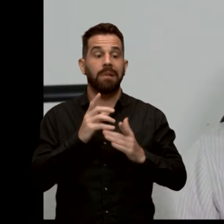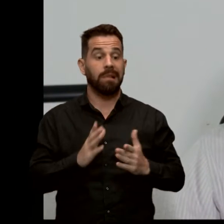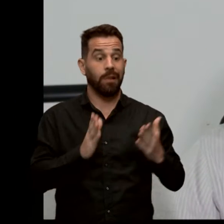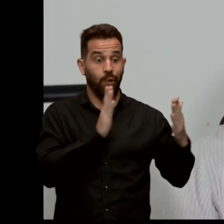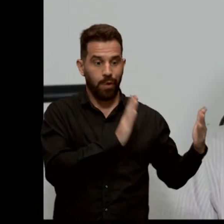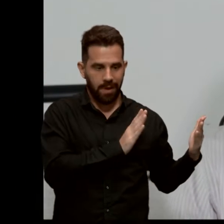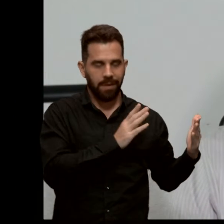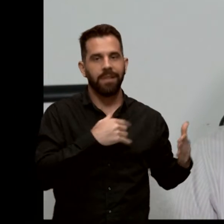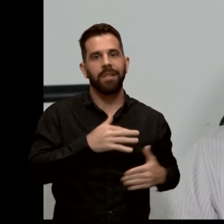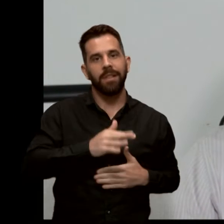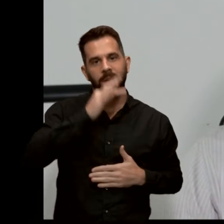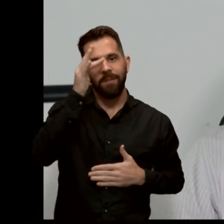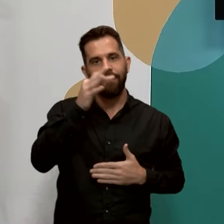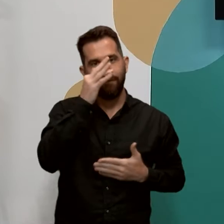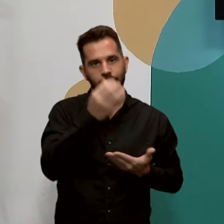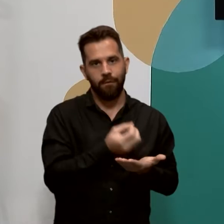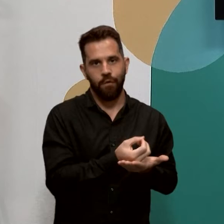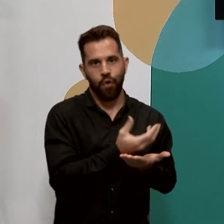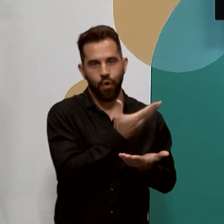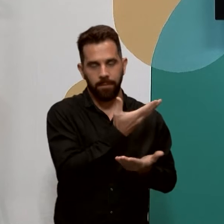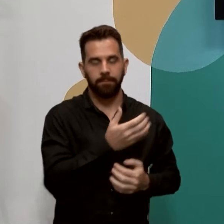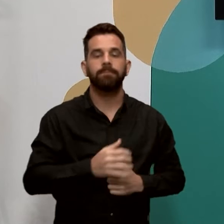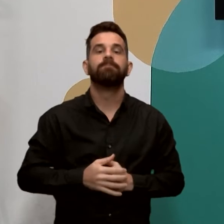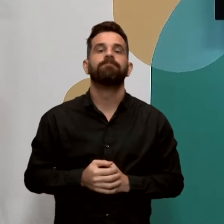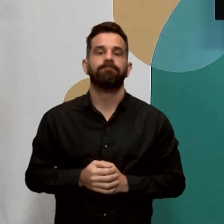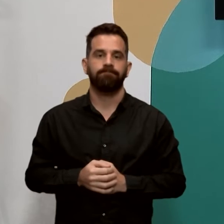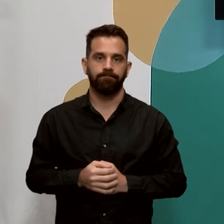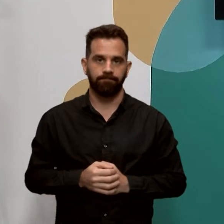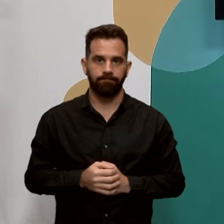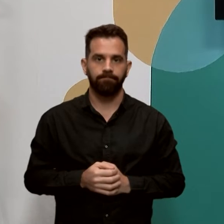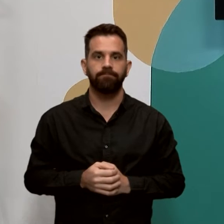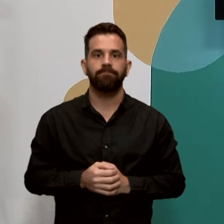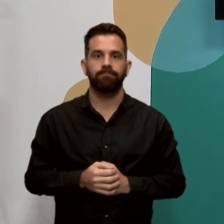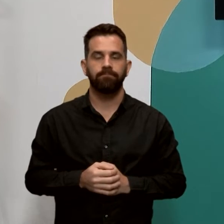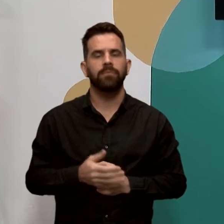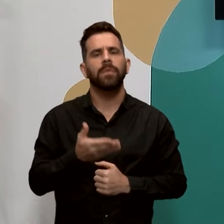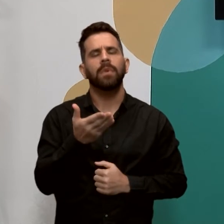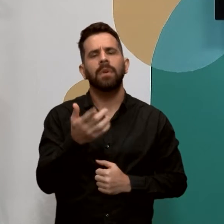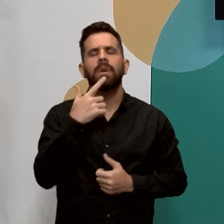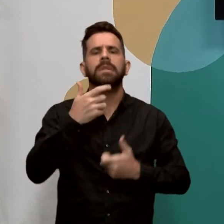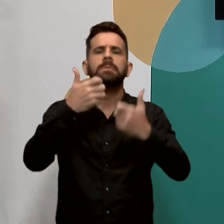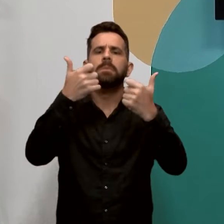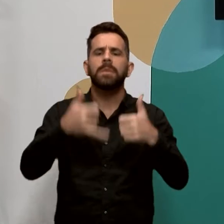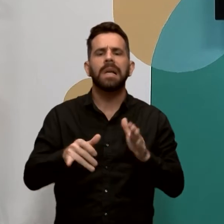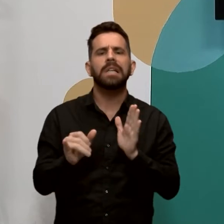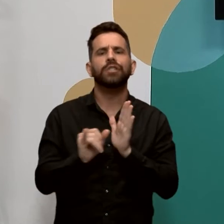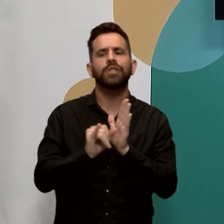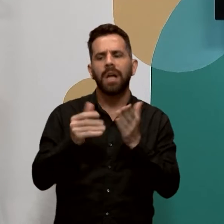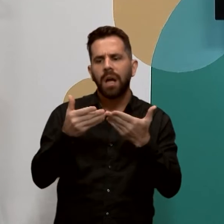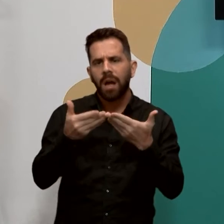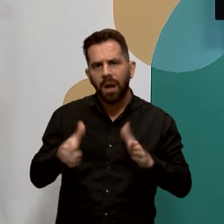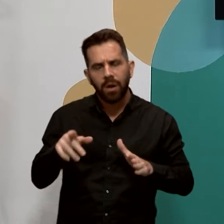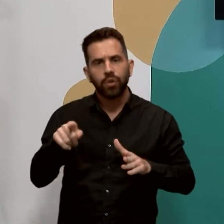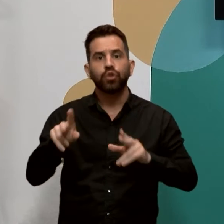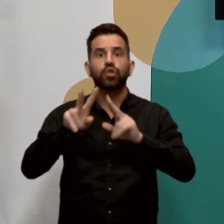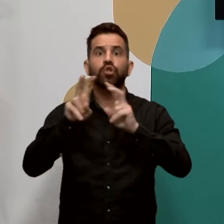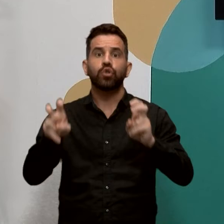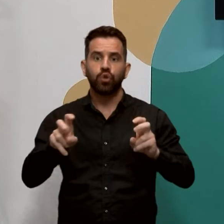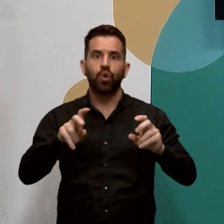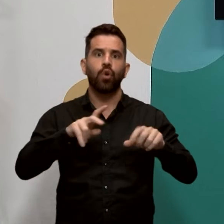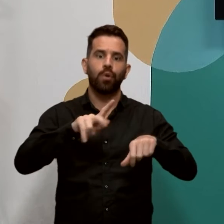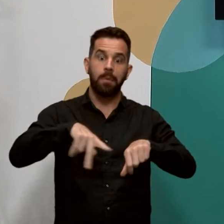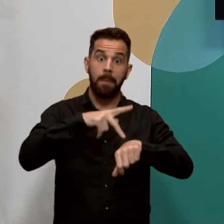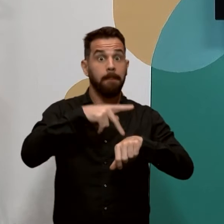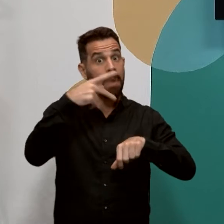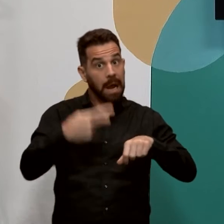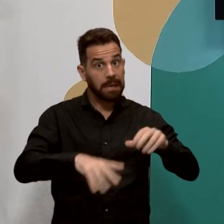uma planta. Ótimo, Heloísio, conta pra gente como é que tá funcionando esse edital aí com inscrições abertas para a mobilidade nacional. Quem